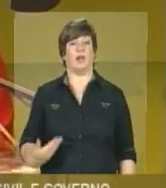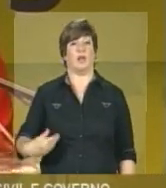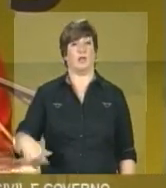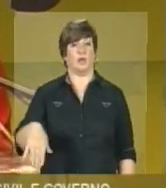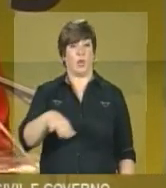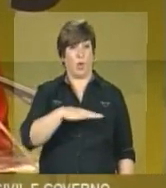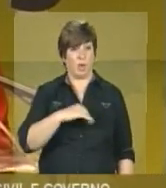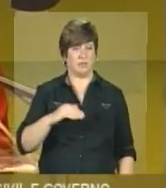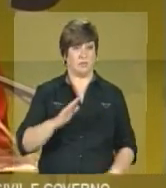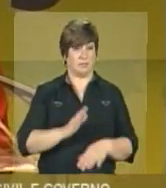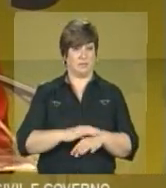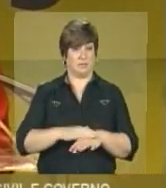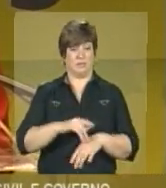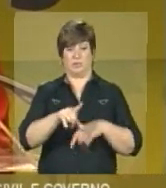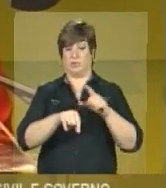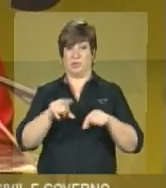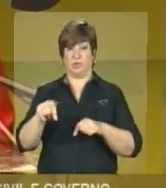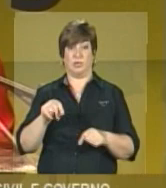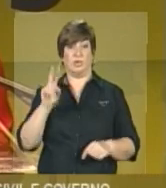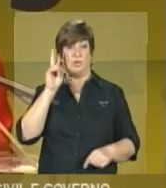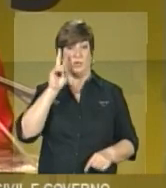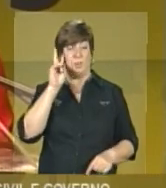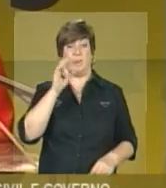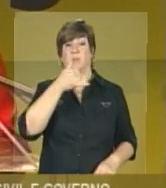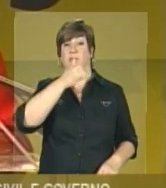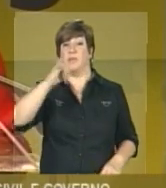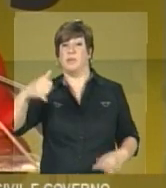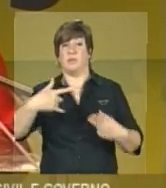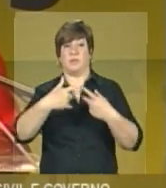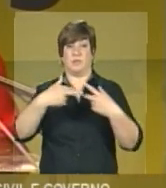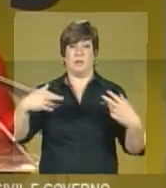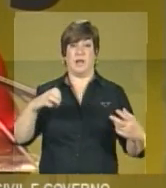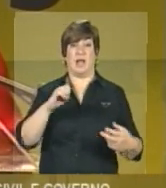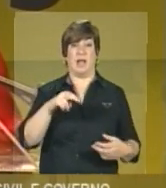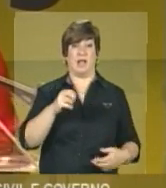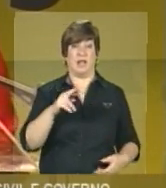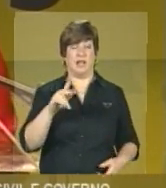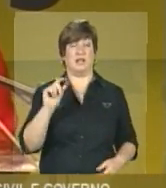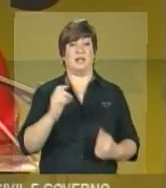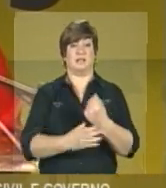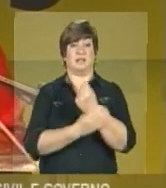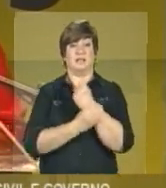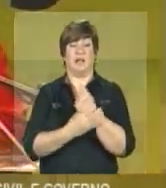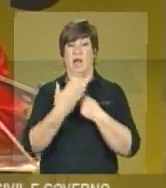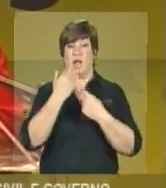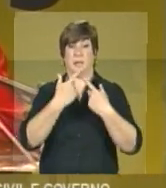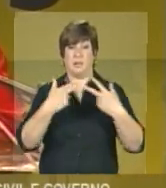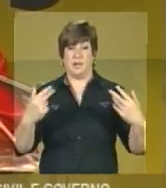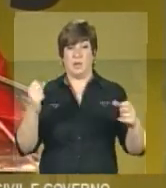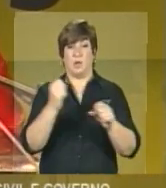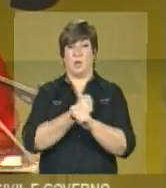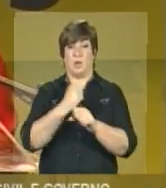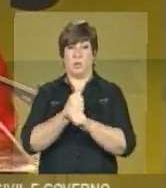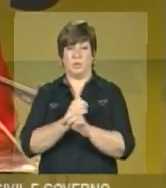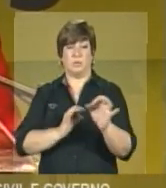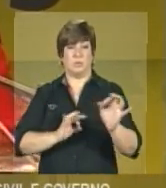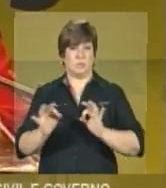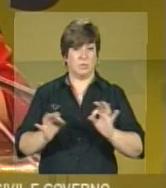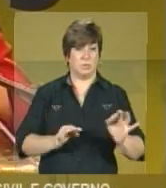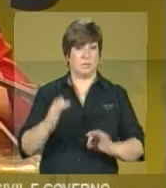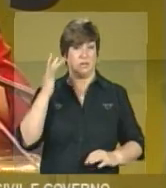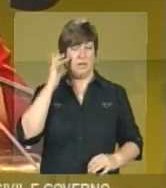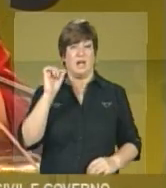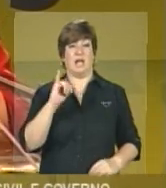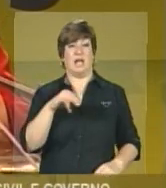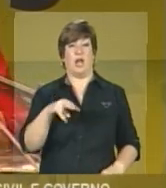Nossas escolhas em matéria de energia, de segurança alimentar, de infraestrutura logística,